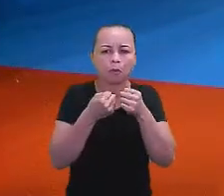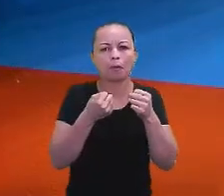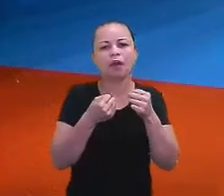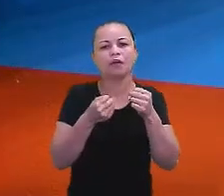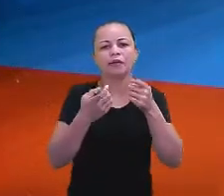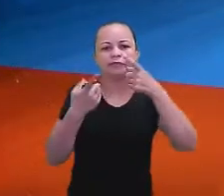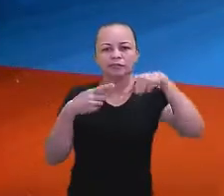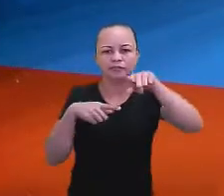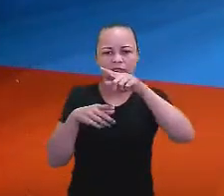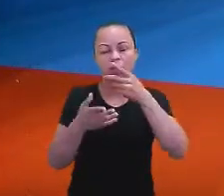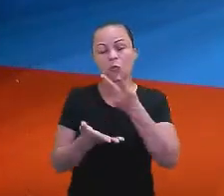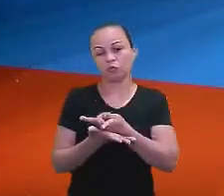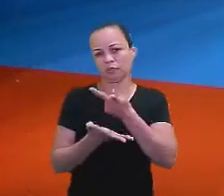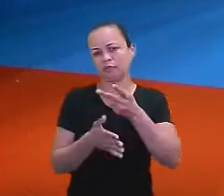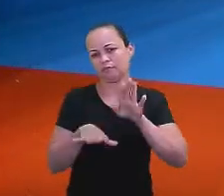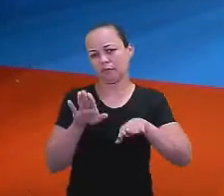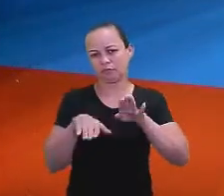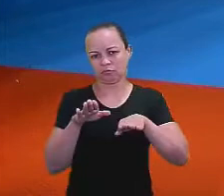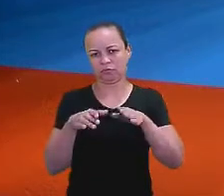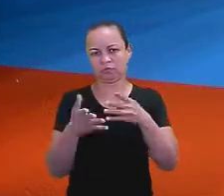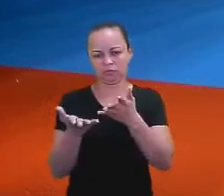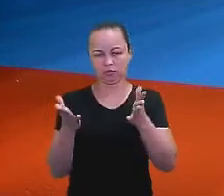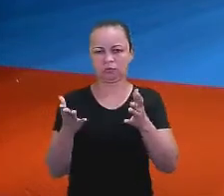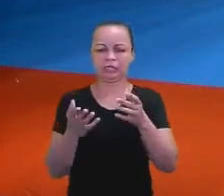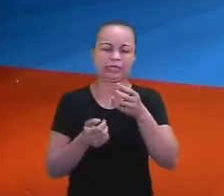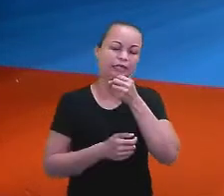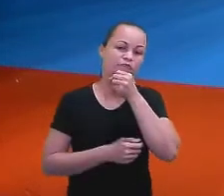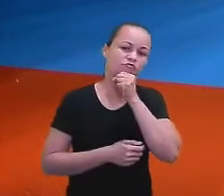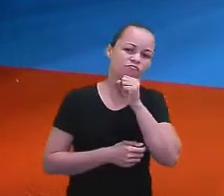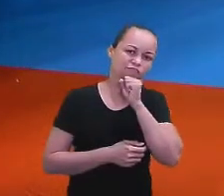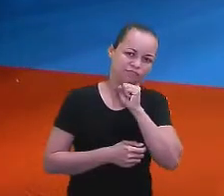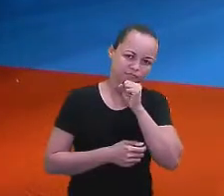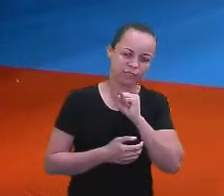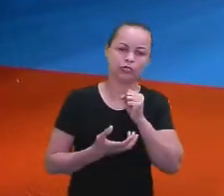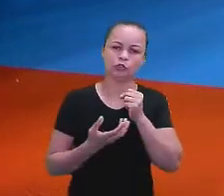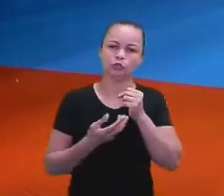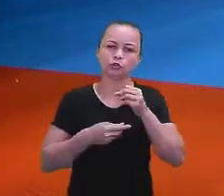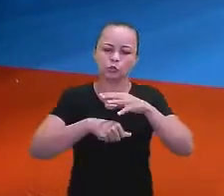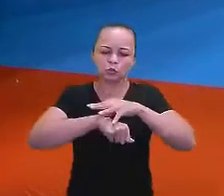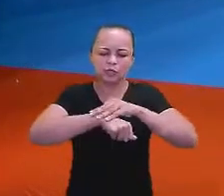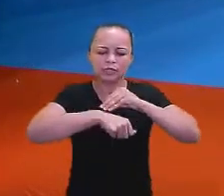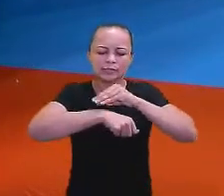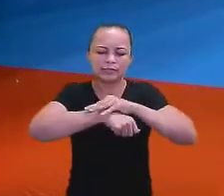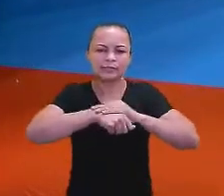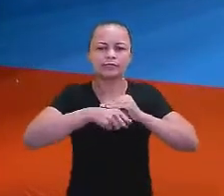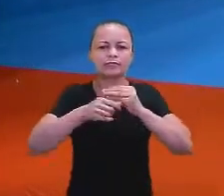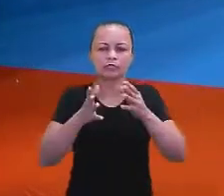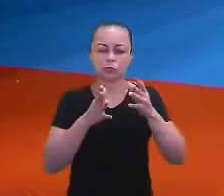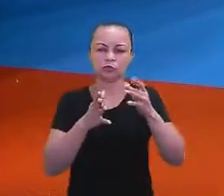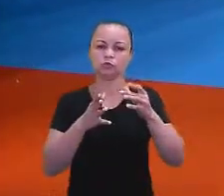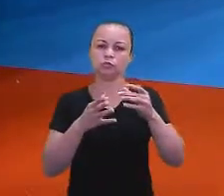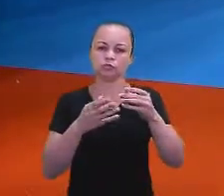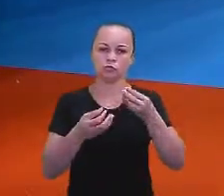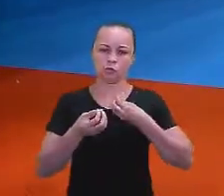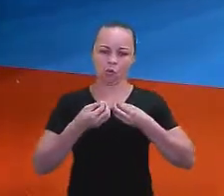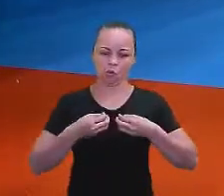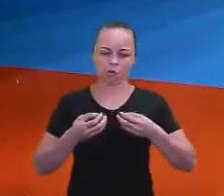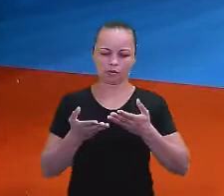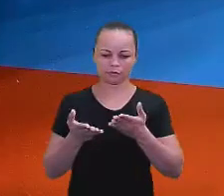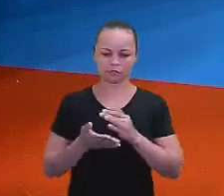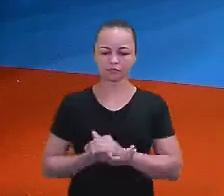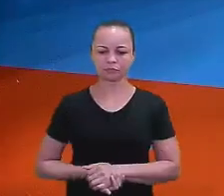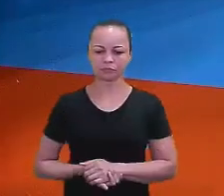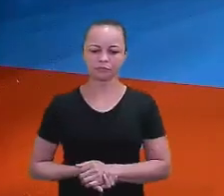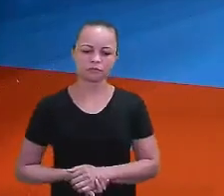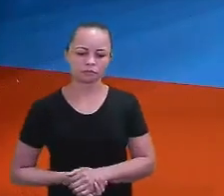menos isso que acontece. E aí é a prova cabal do envelhecimento tecidual, envelhecimento daquele organismo. Então eu acho que essa